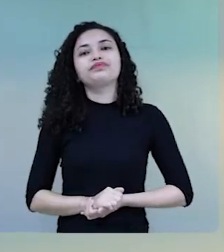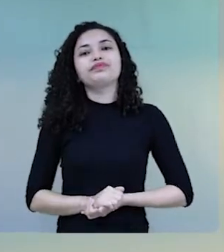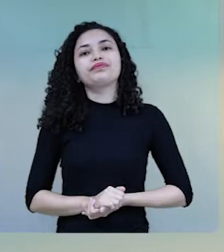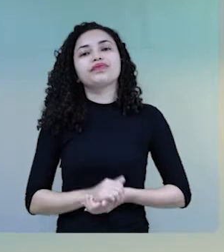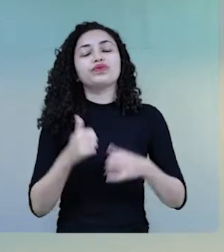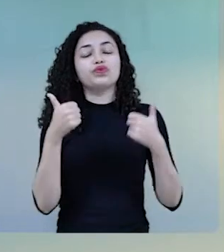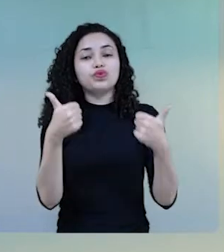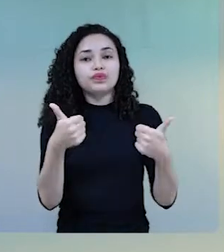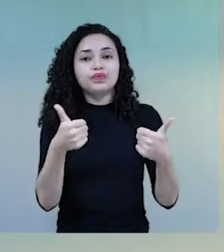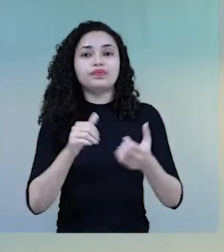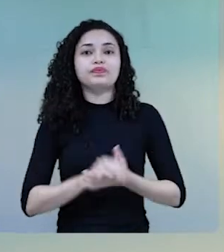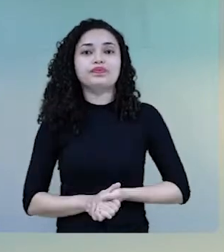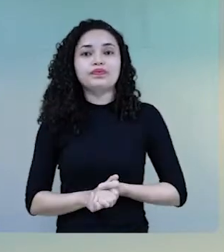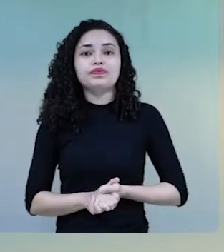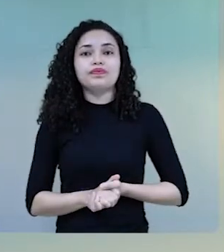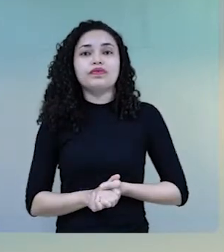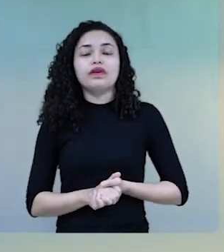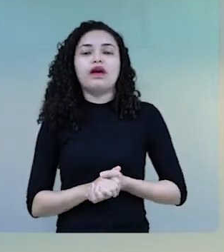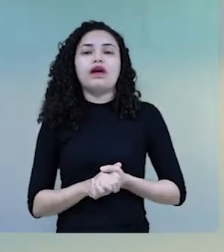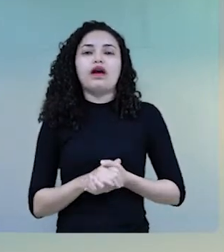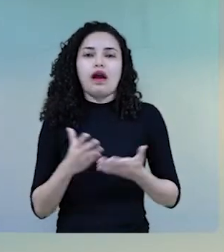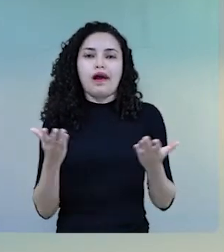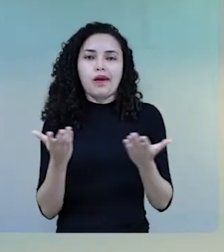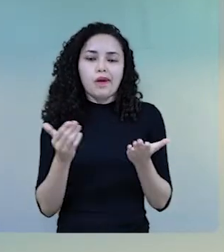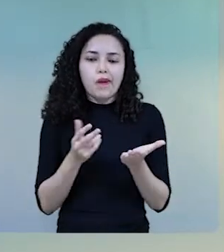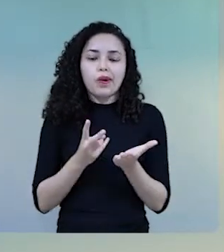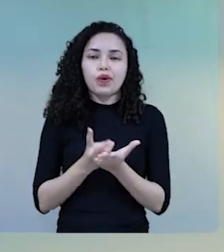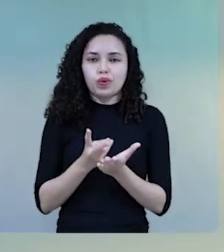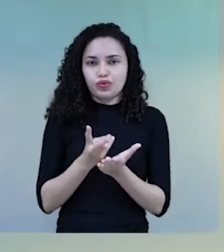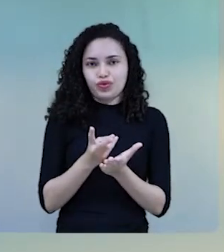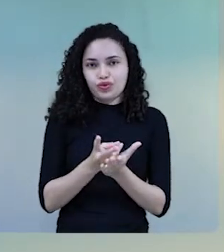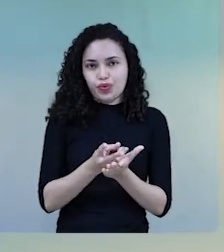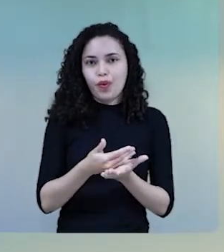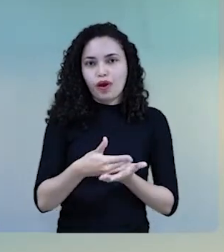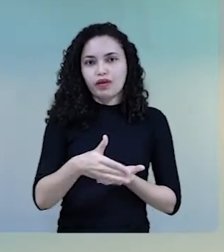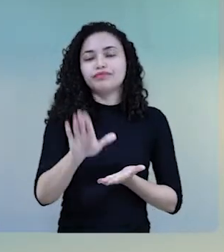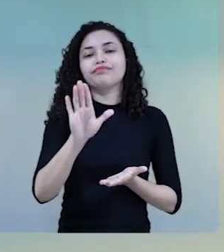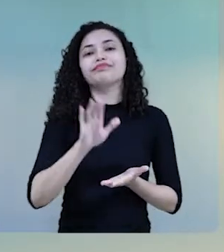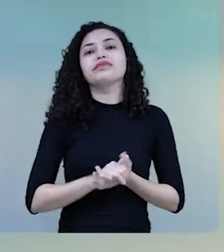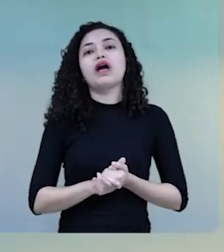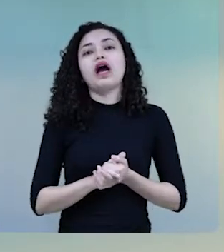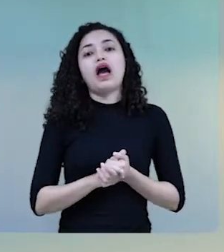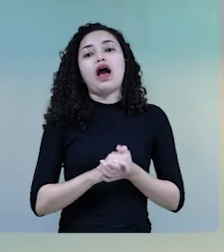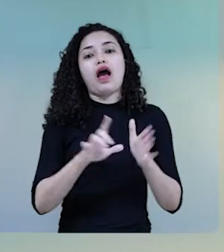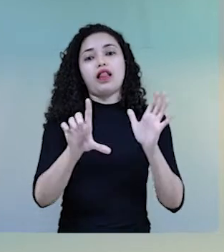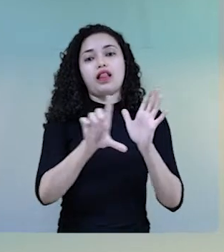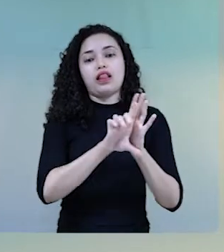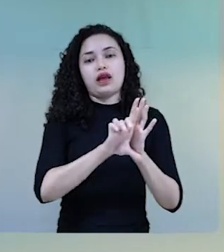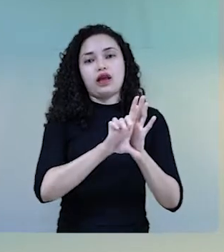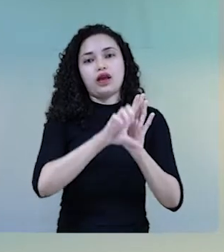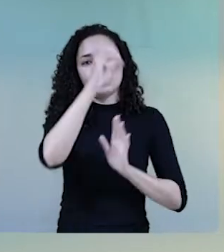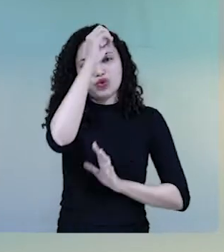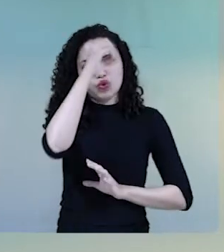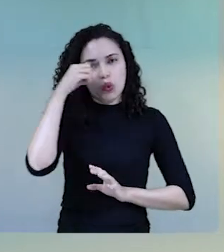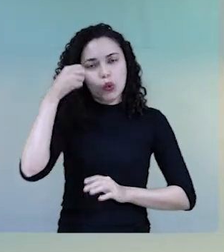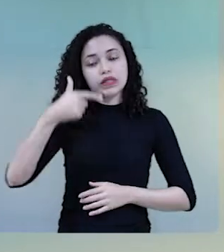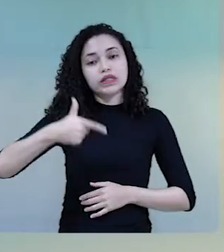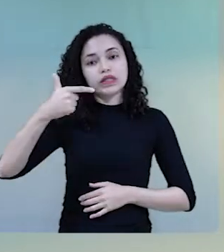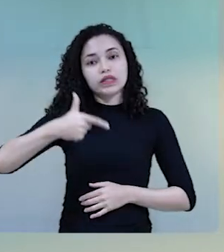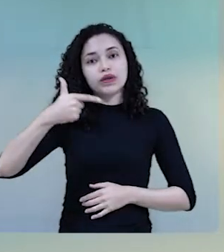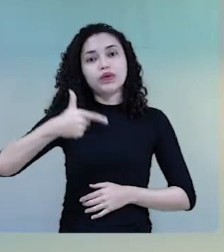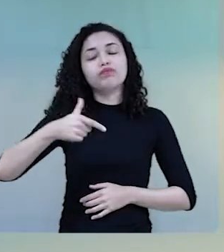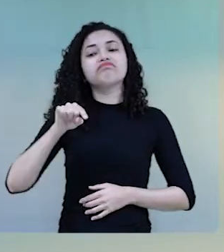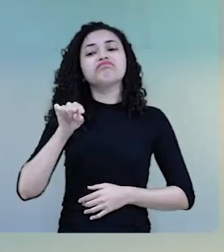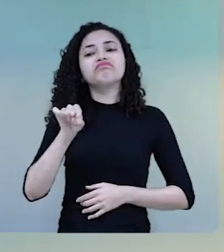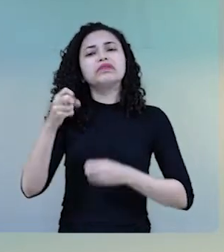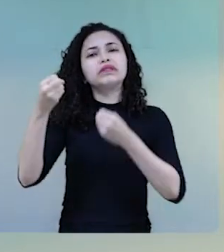Show de bola. Pessoal, dando continuidade, a gente tem aqui a segunda lei de Ohm, tá? A segunda lei de Ohm, ela trata, pessoal, justamente do valor